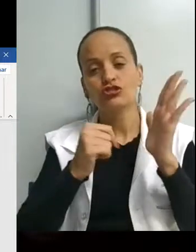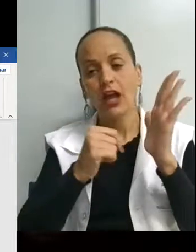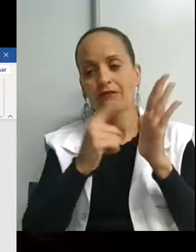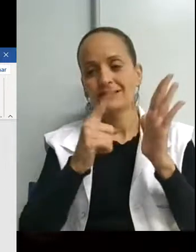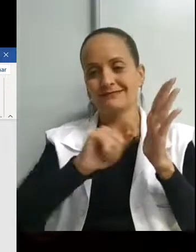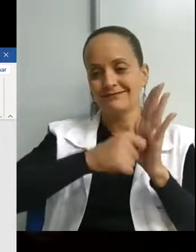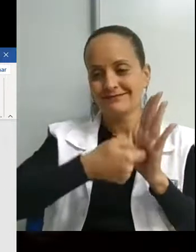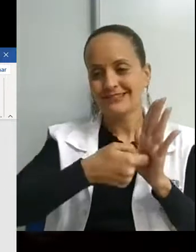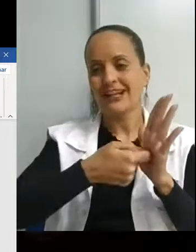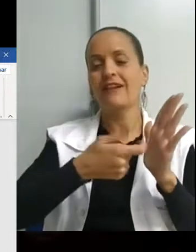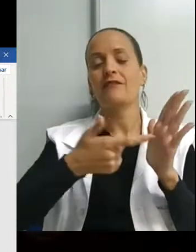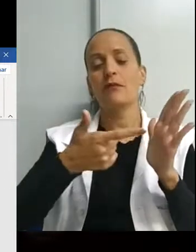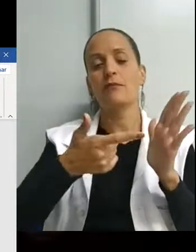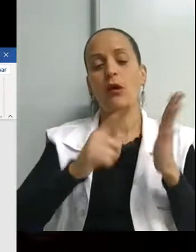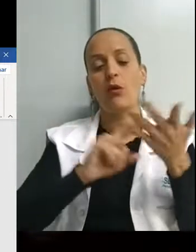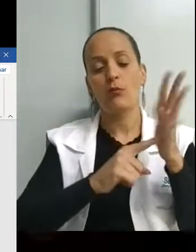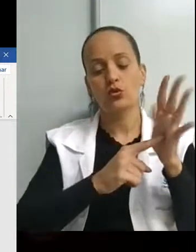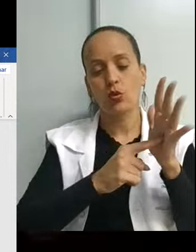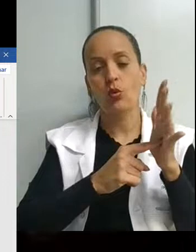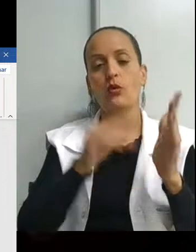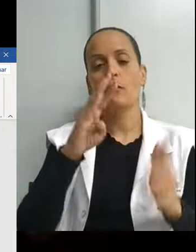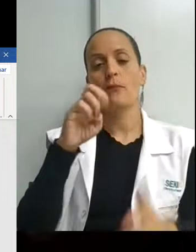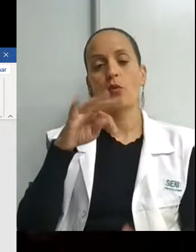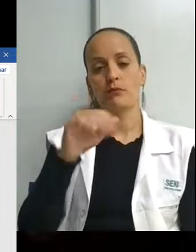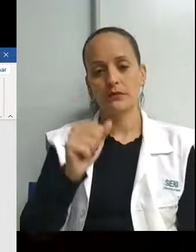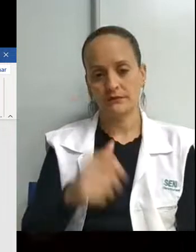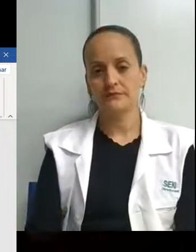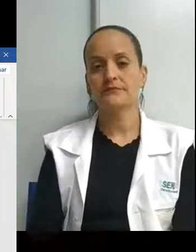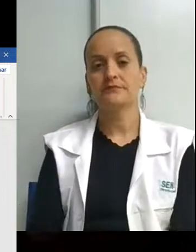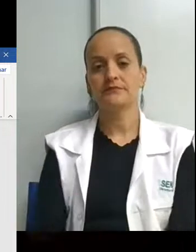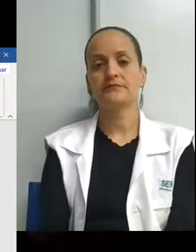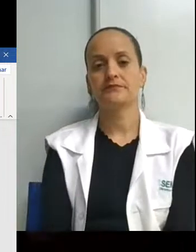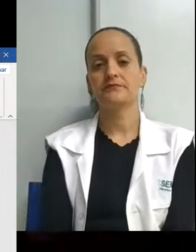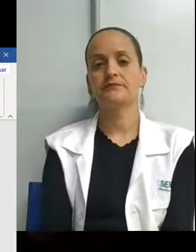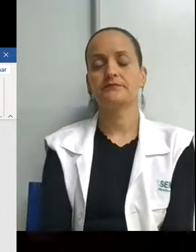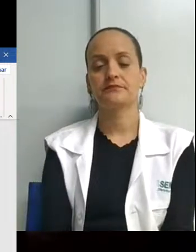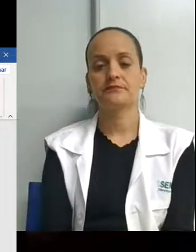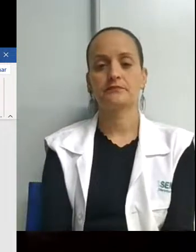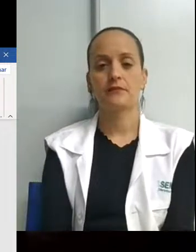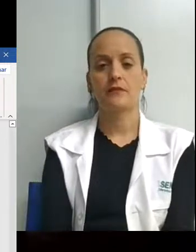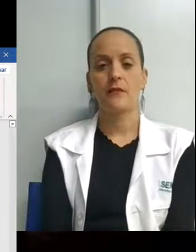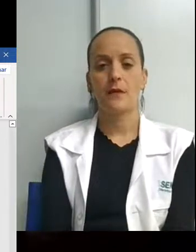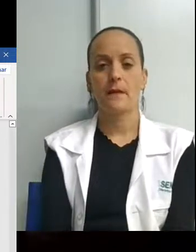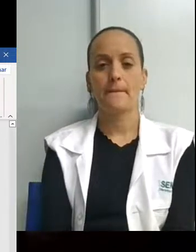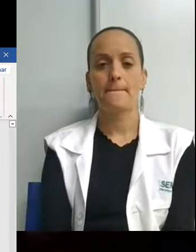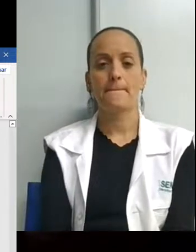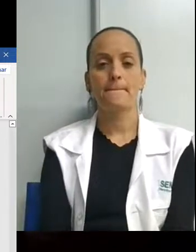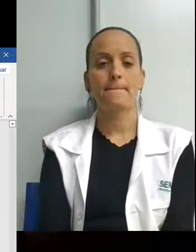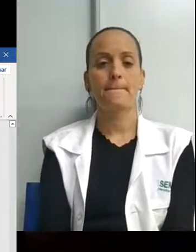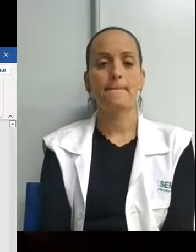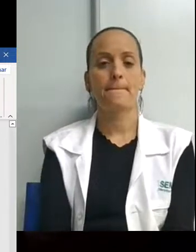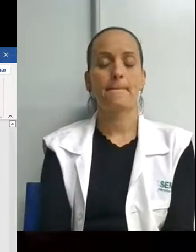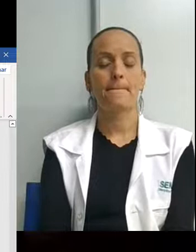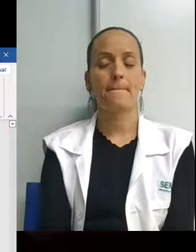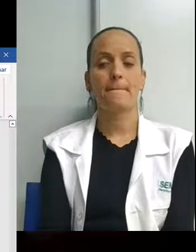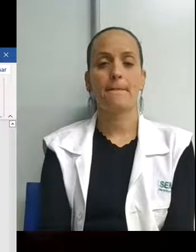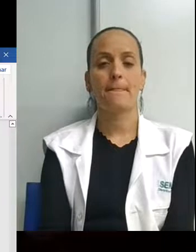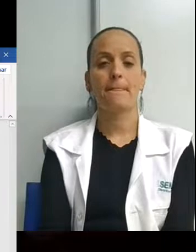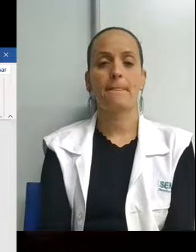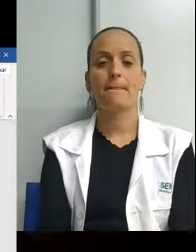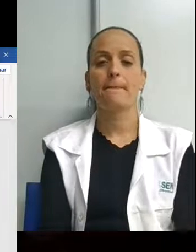Chave para acionar o motor. Certo? Aqui apareceu